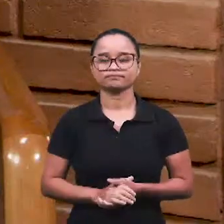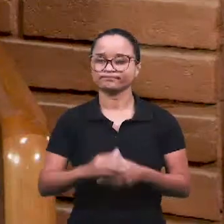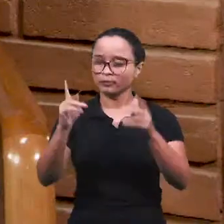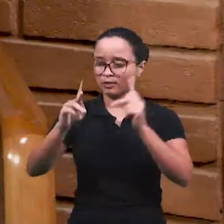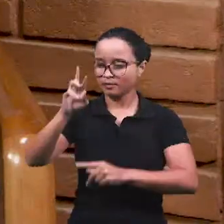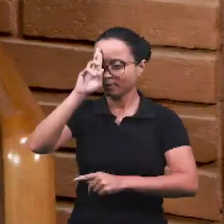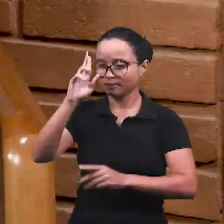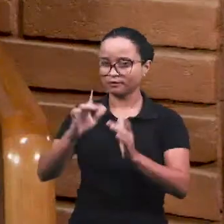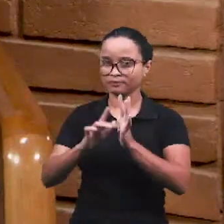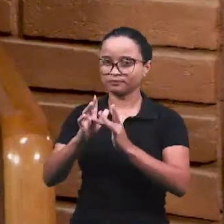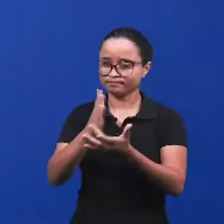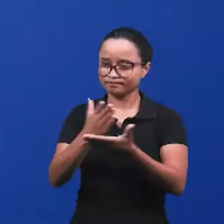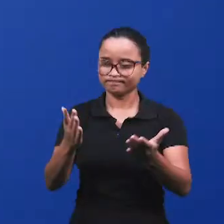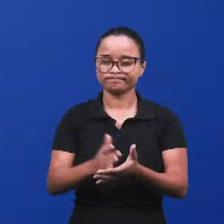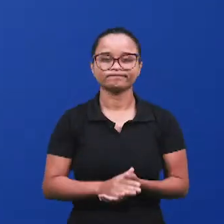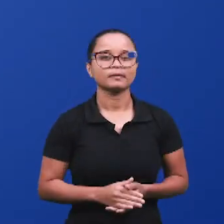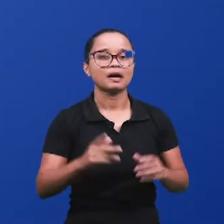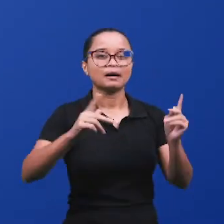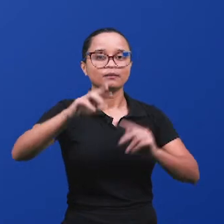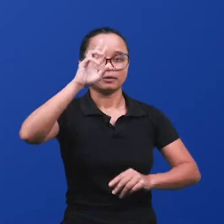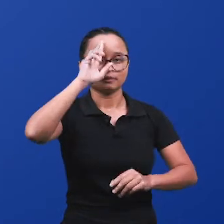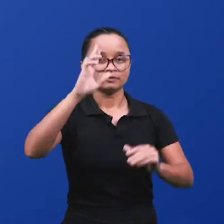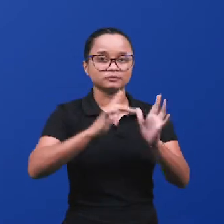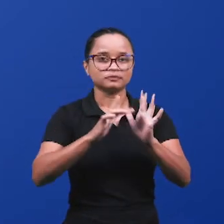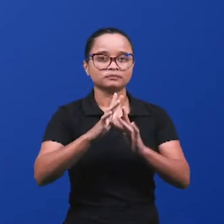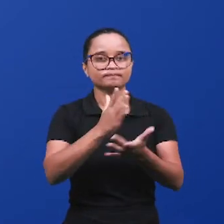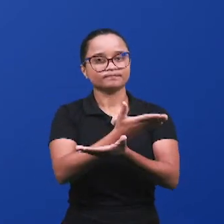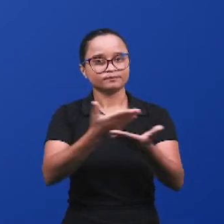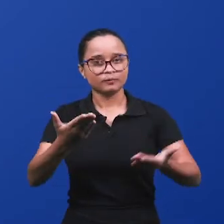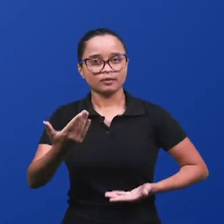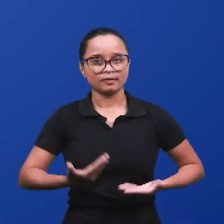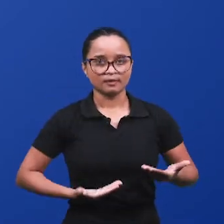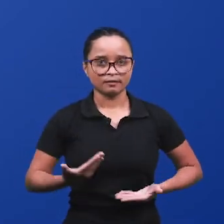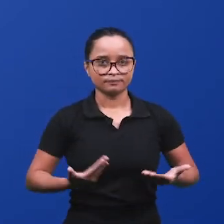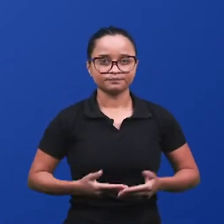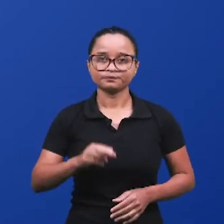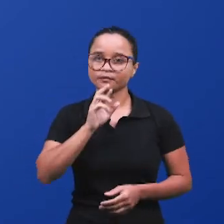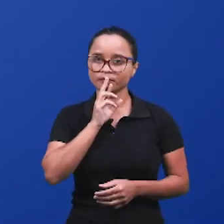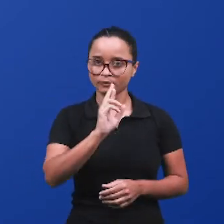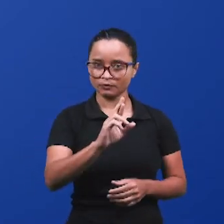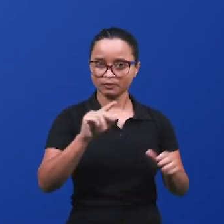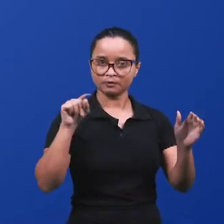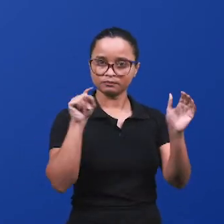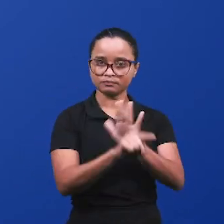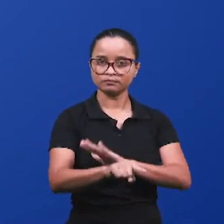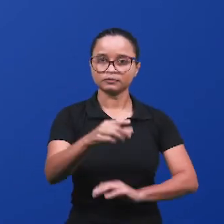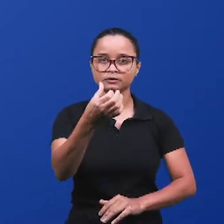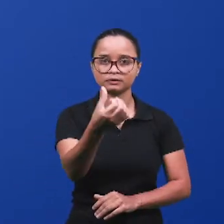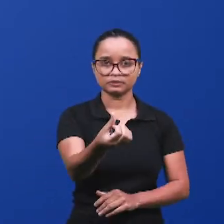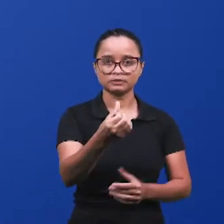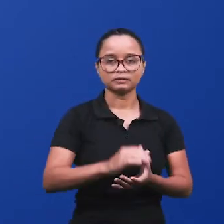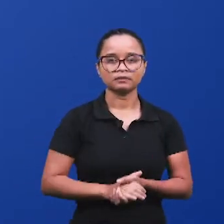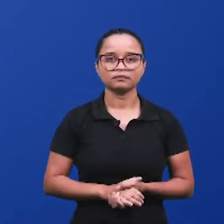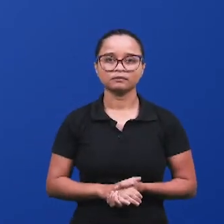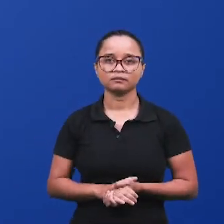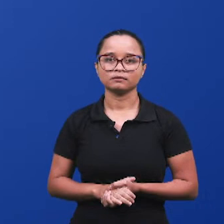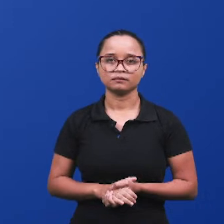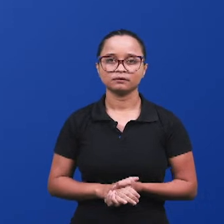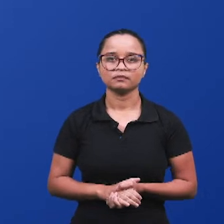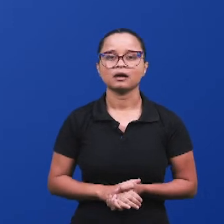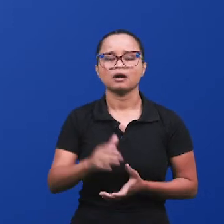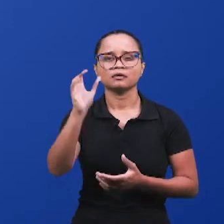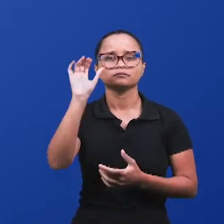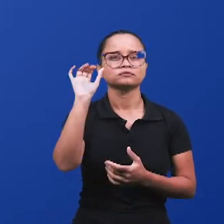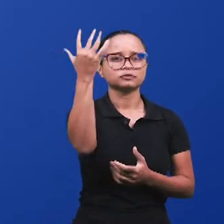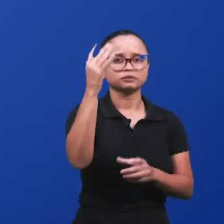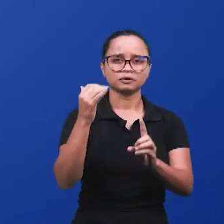a paz do Senhor Jesus, irmã. A paz do Senhor Jesus a todos os irmãos. Respondendo à pergunta 6, que nos